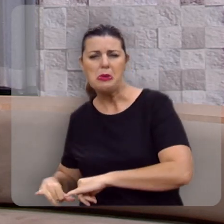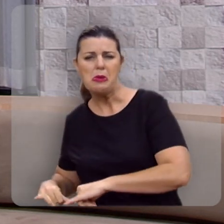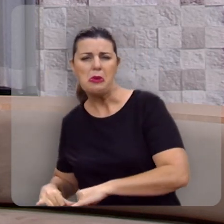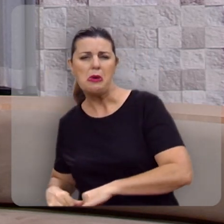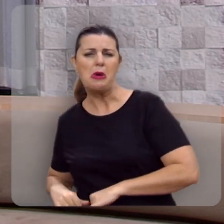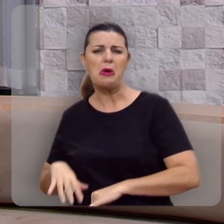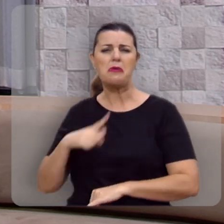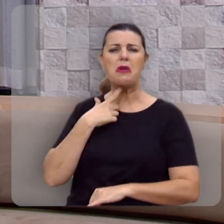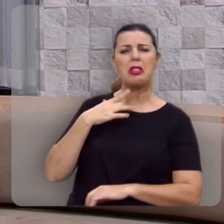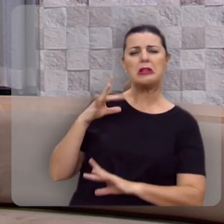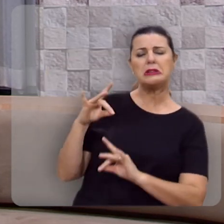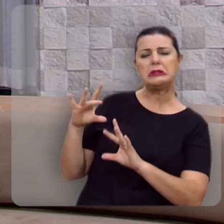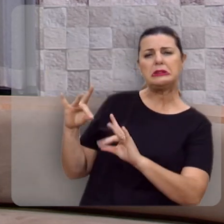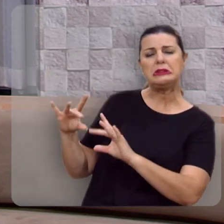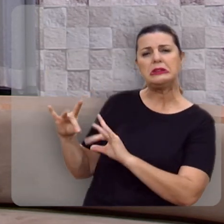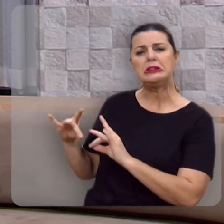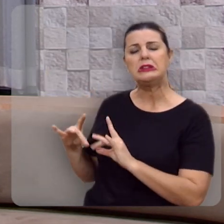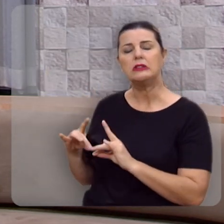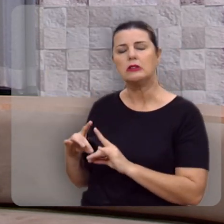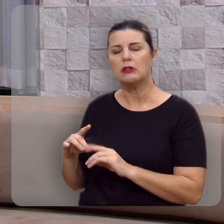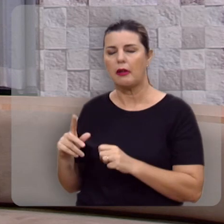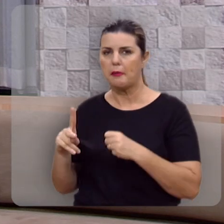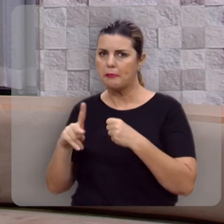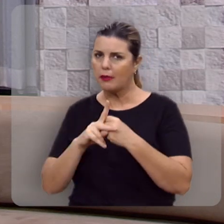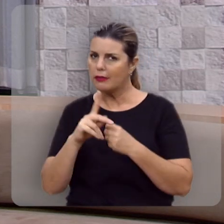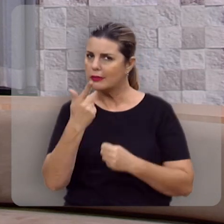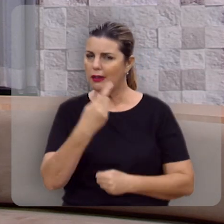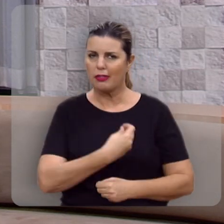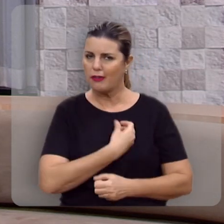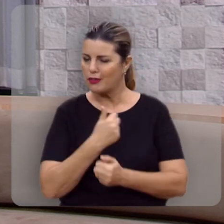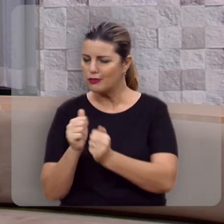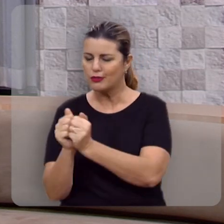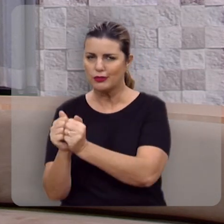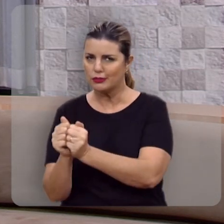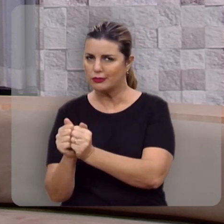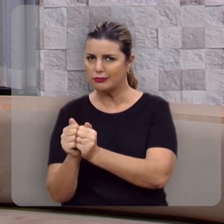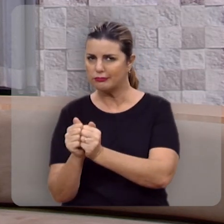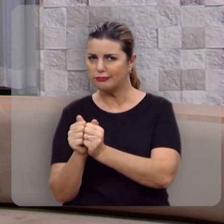sede, sofrimento atroz, e Pedro não está lá.